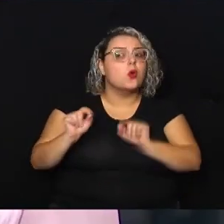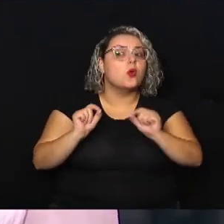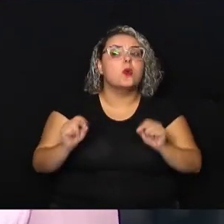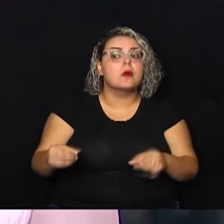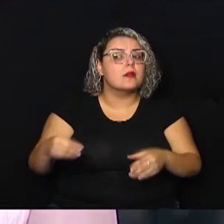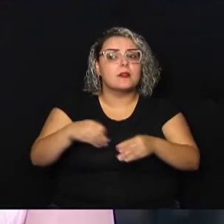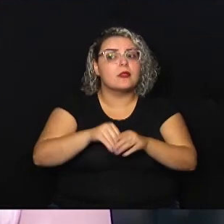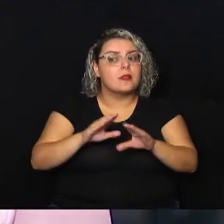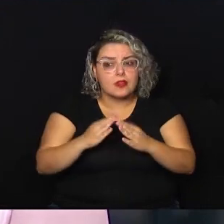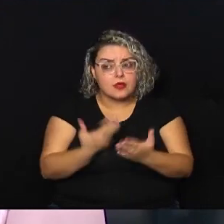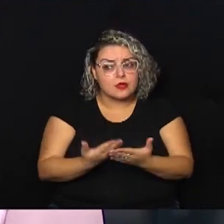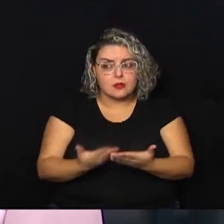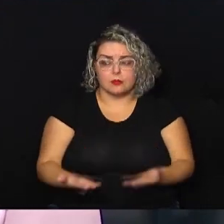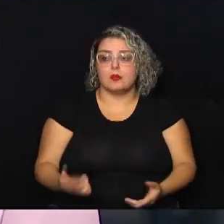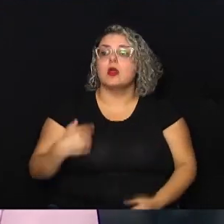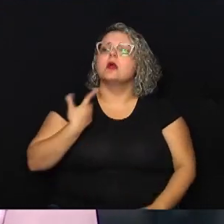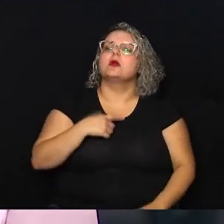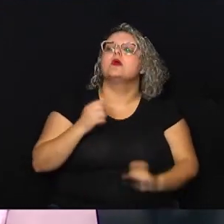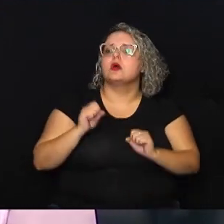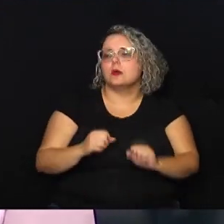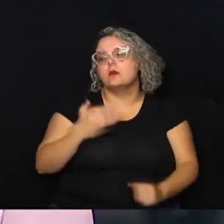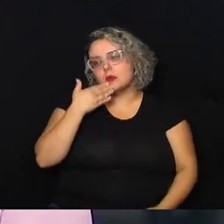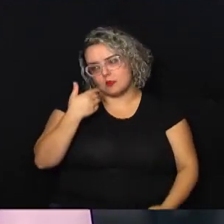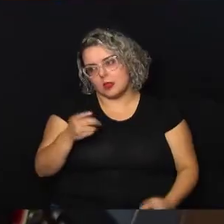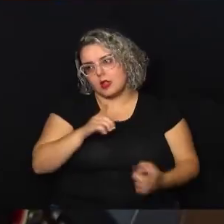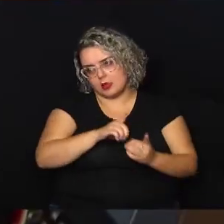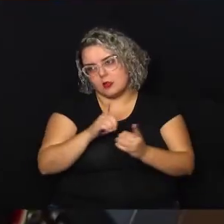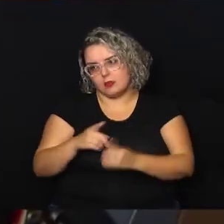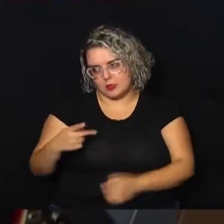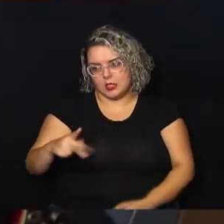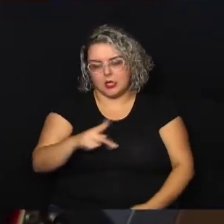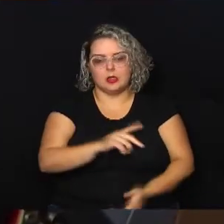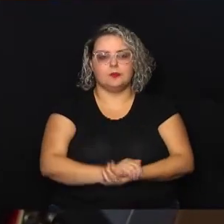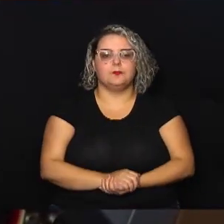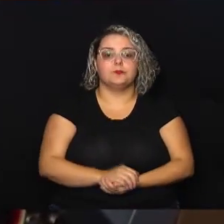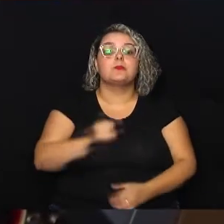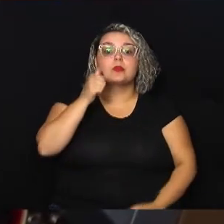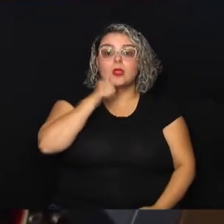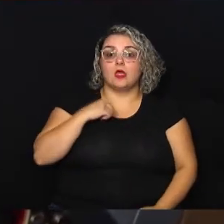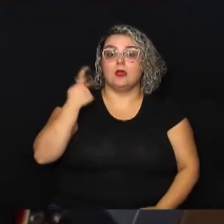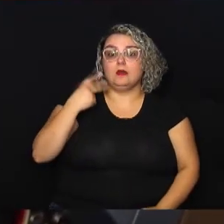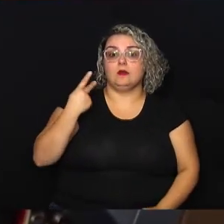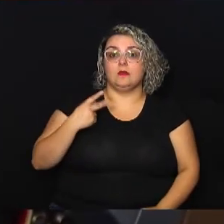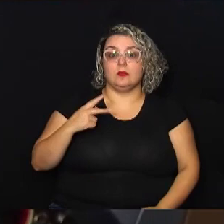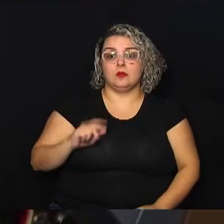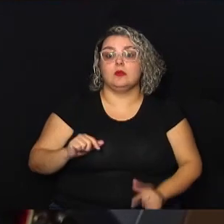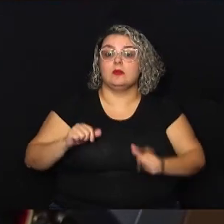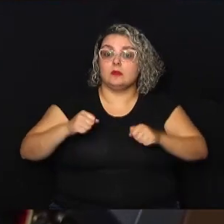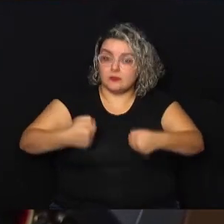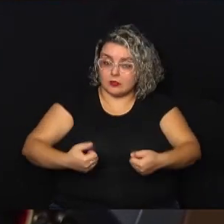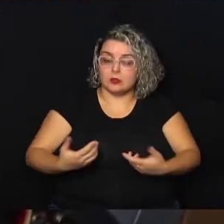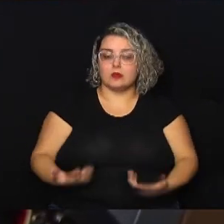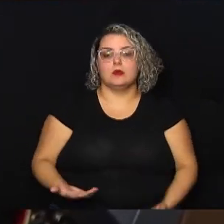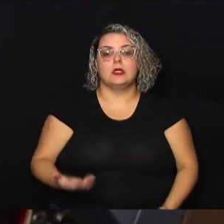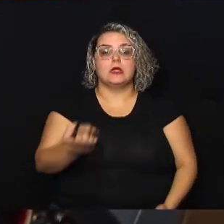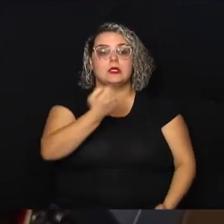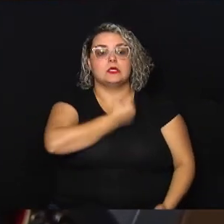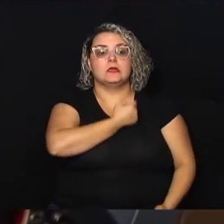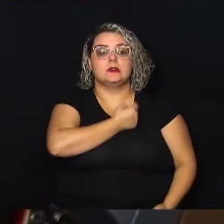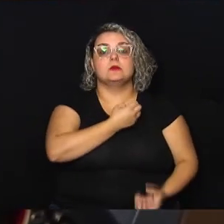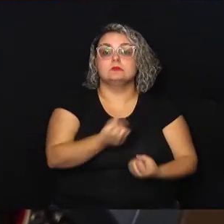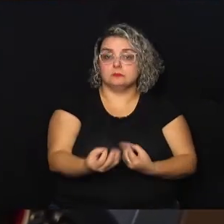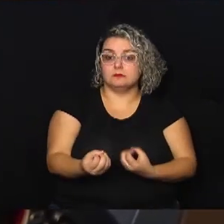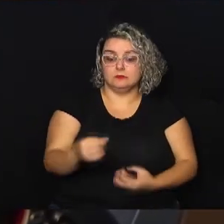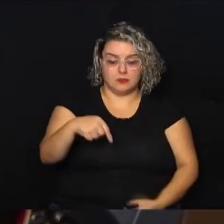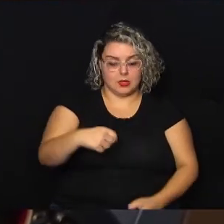escolas, para que a gente possa melhorar o atendimento para elas. A vereadora reforçou a necessidade desses números ainda para